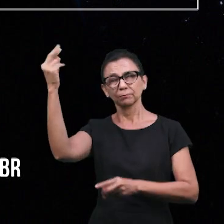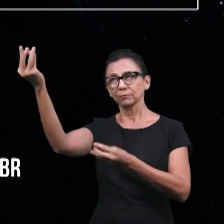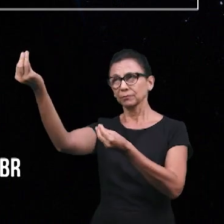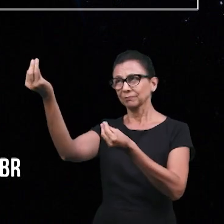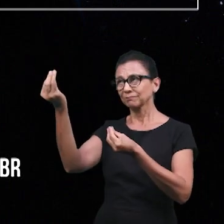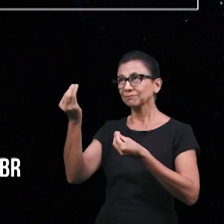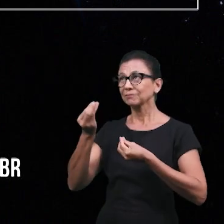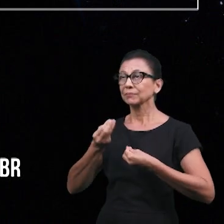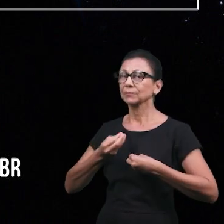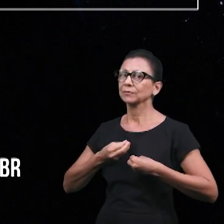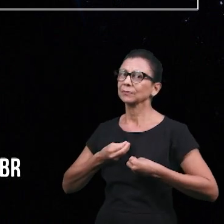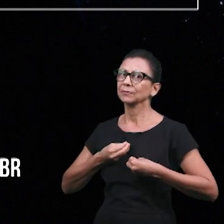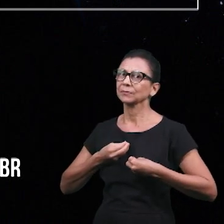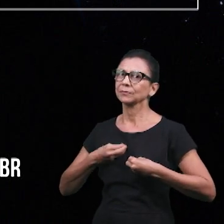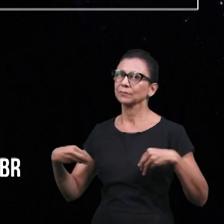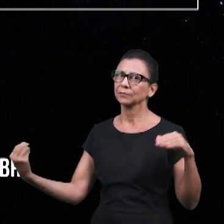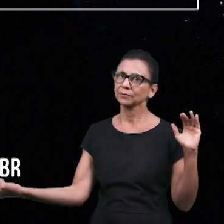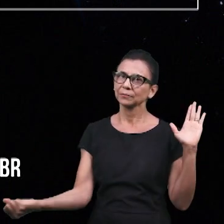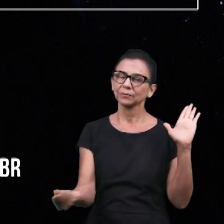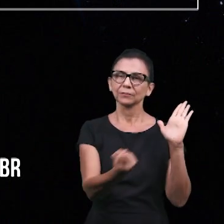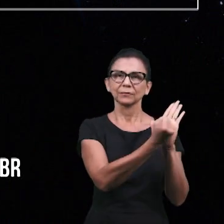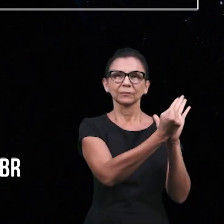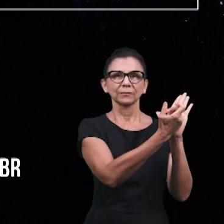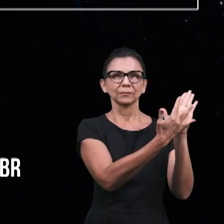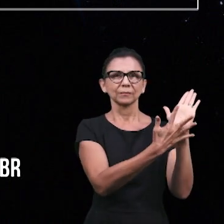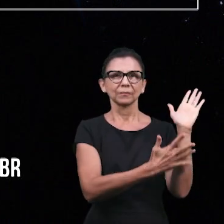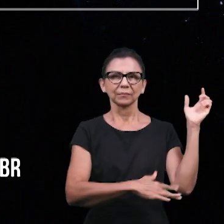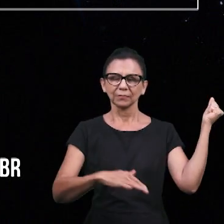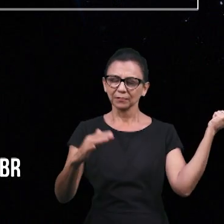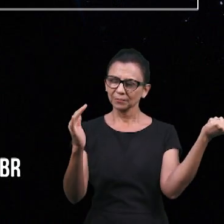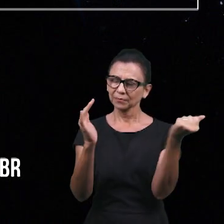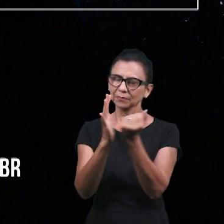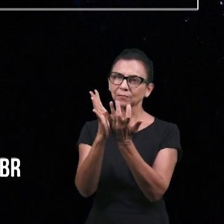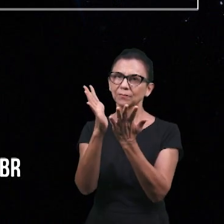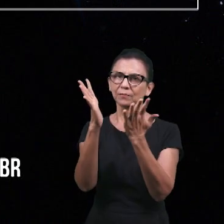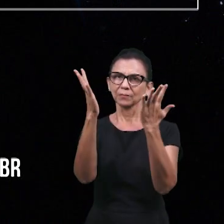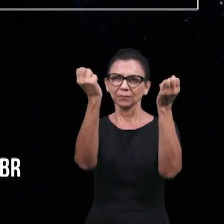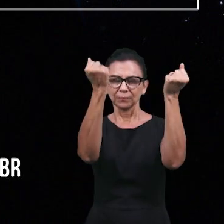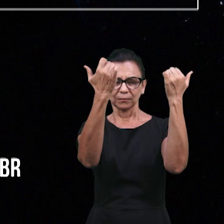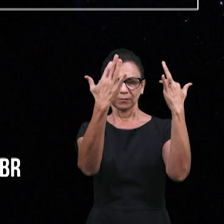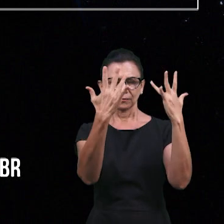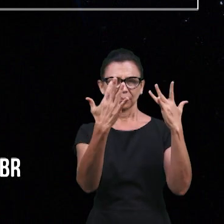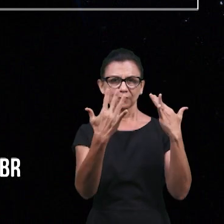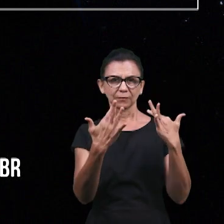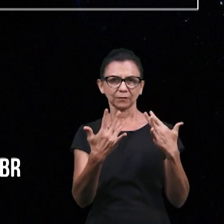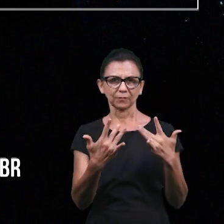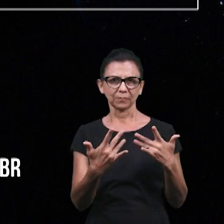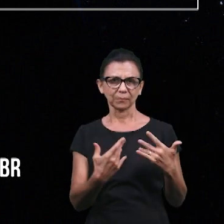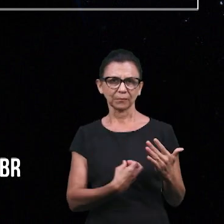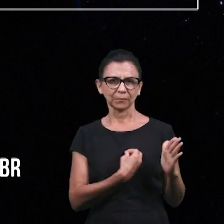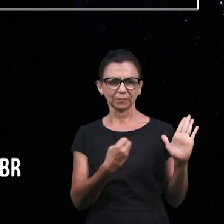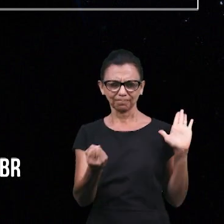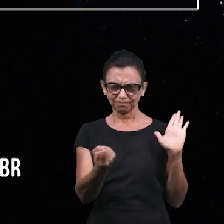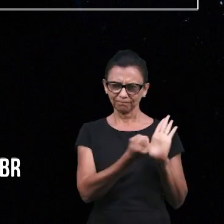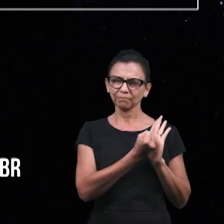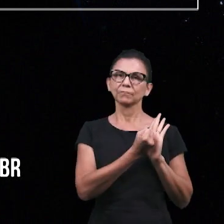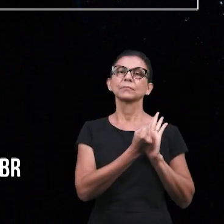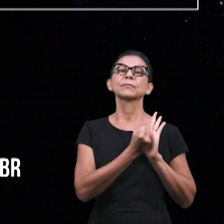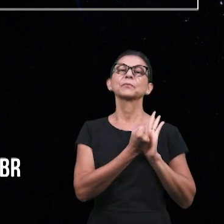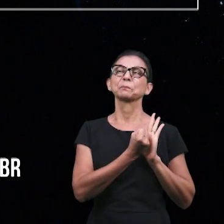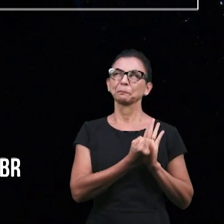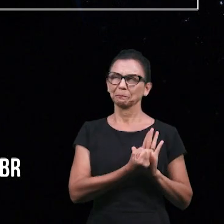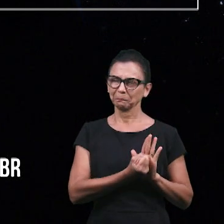dá, põe teu sangue sobre mim, põe